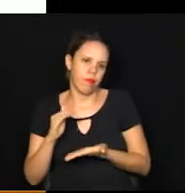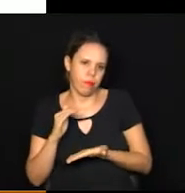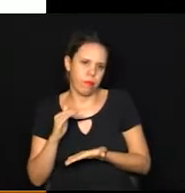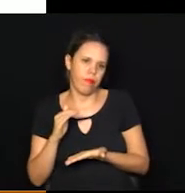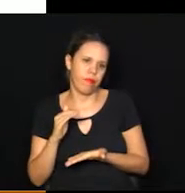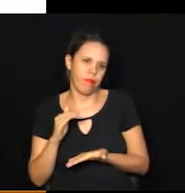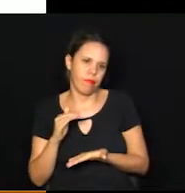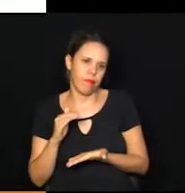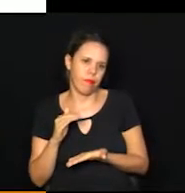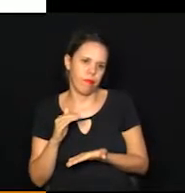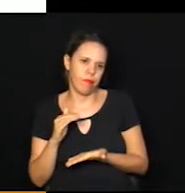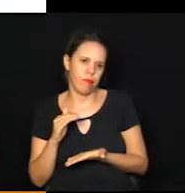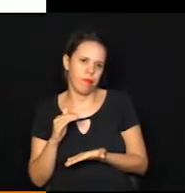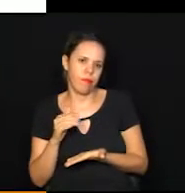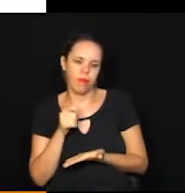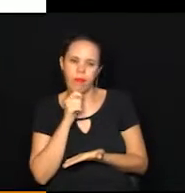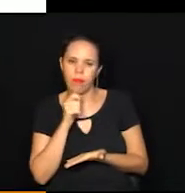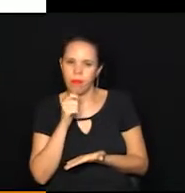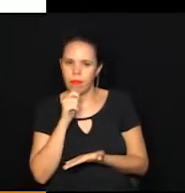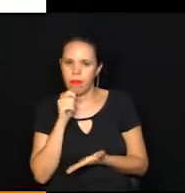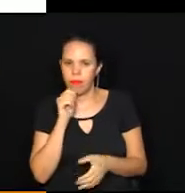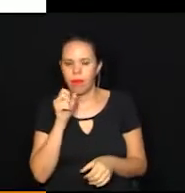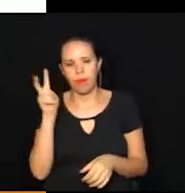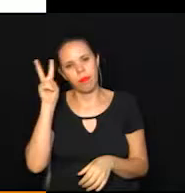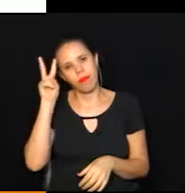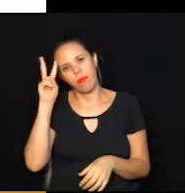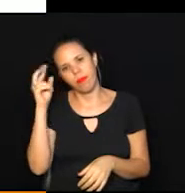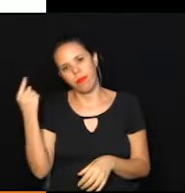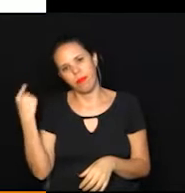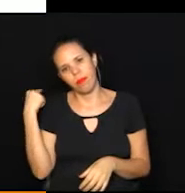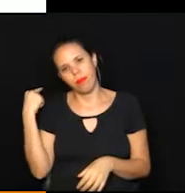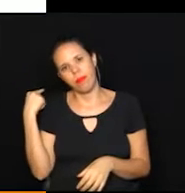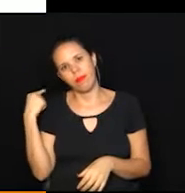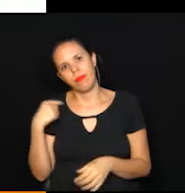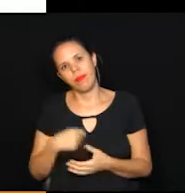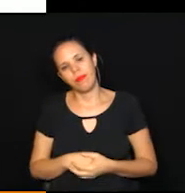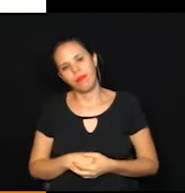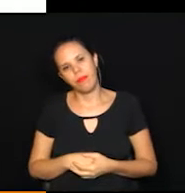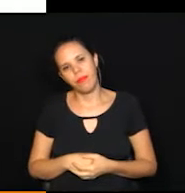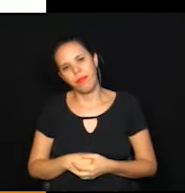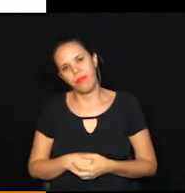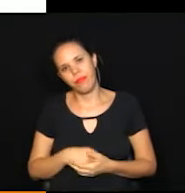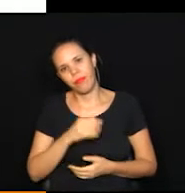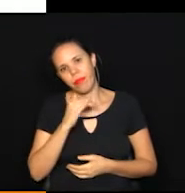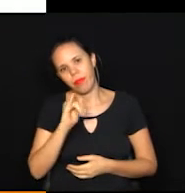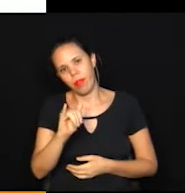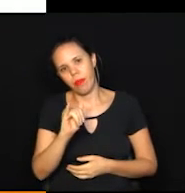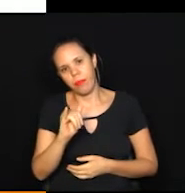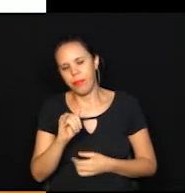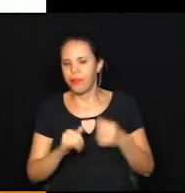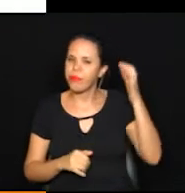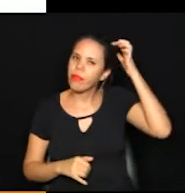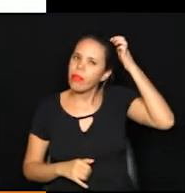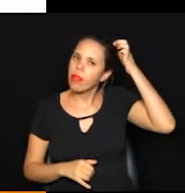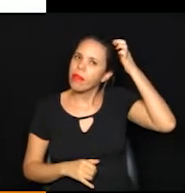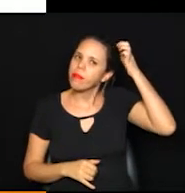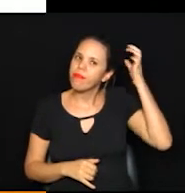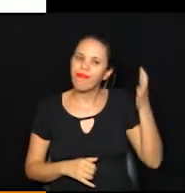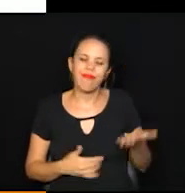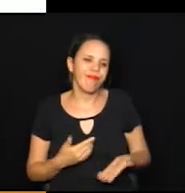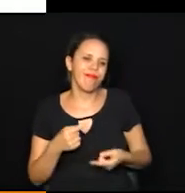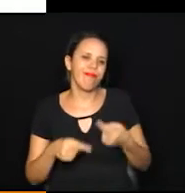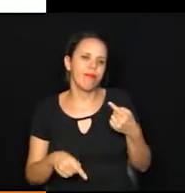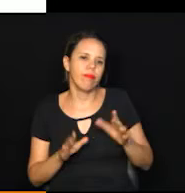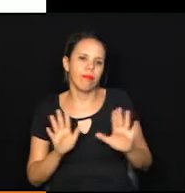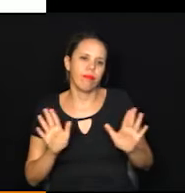É verdade, olha, a gente ainda está desde essa segunda-feira com esse recado aí, que é um recado que não nos agrada